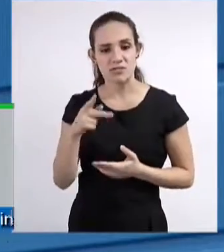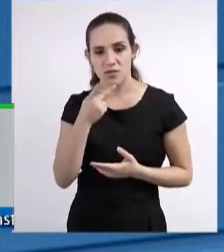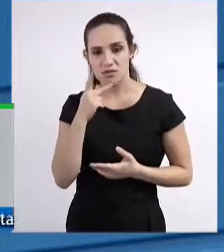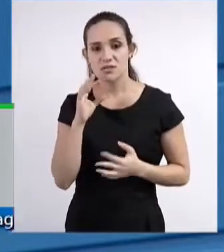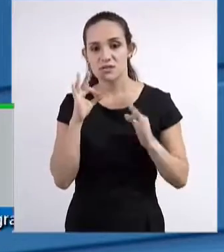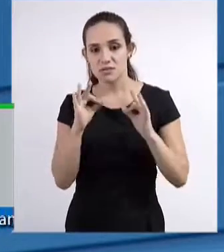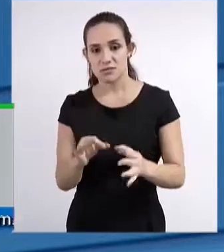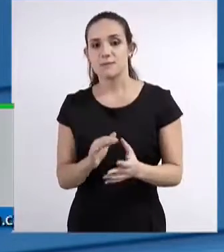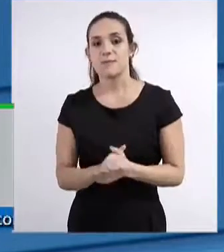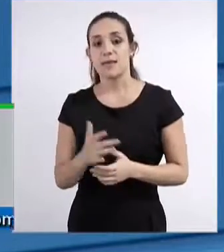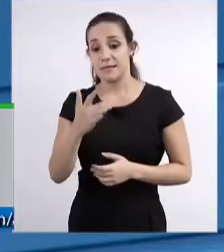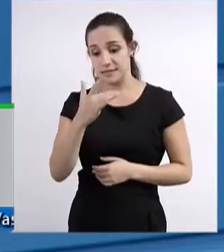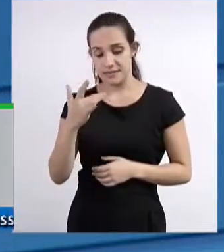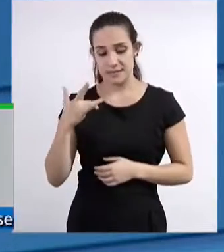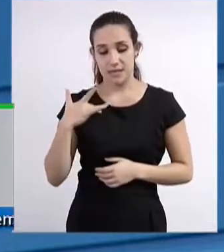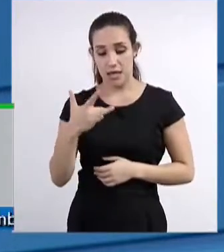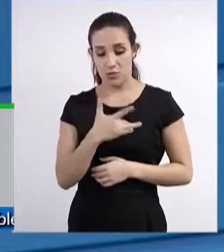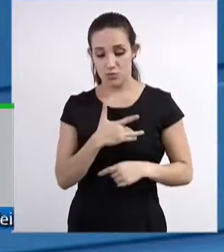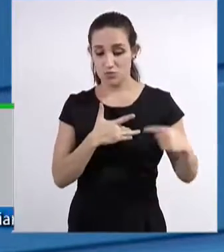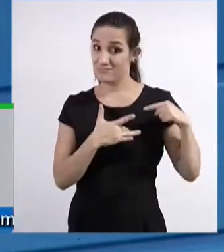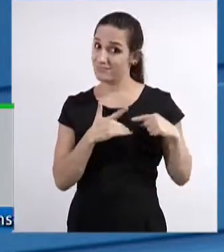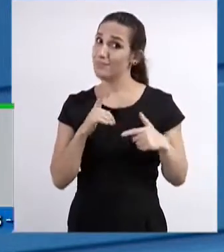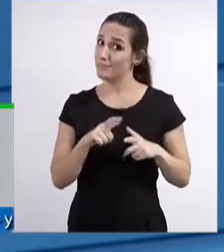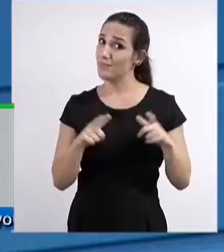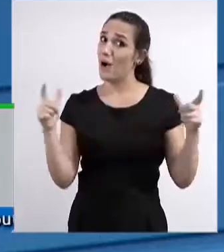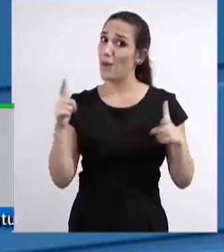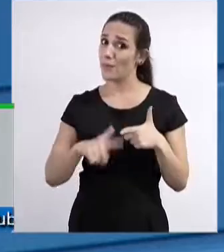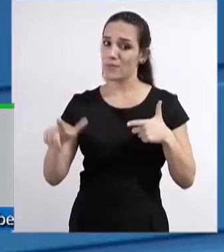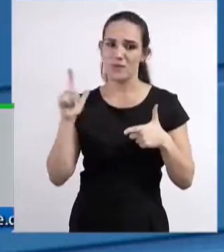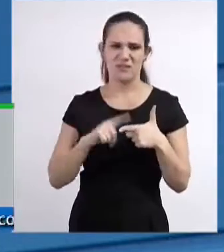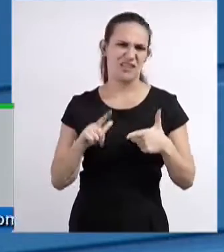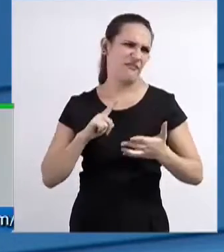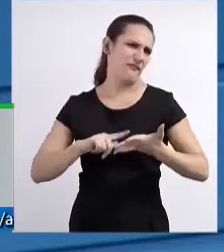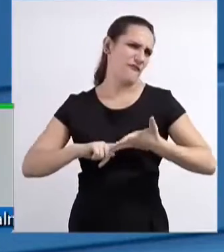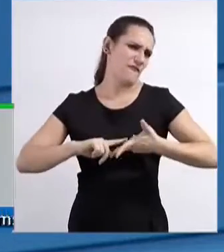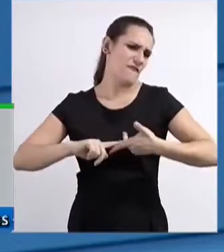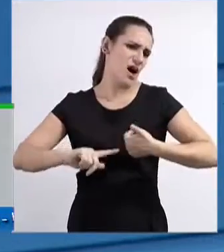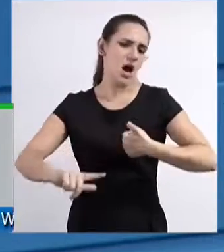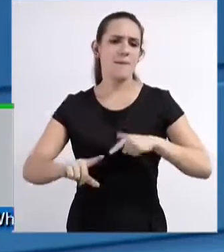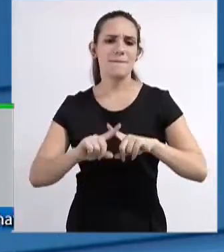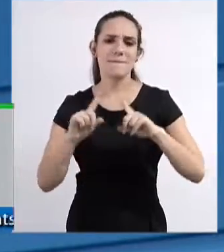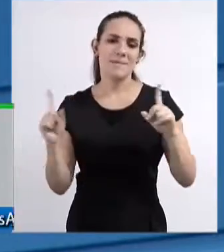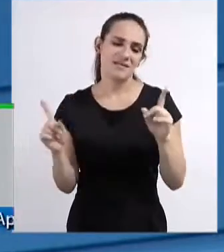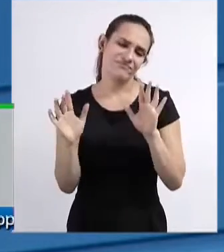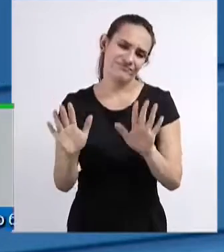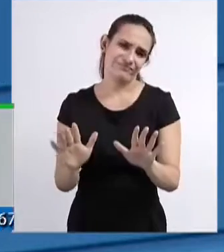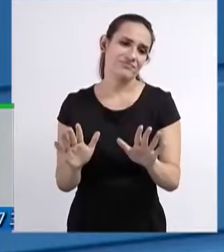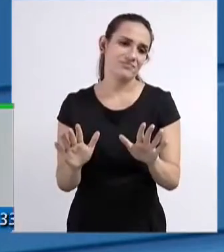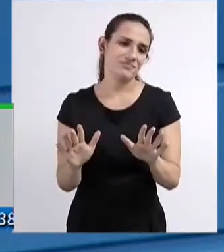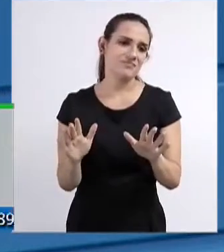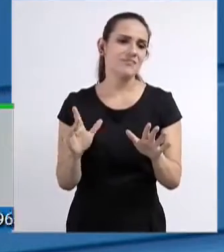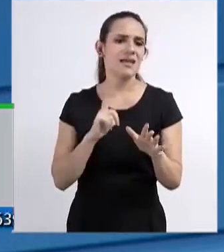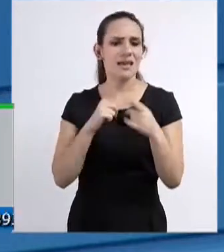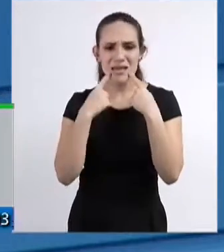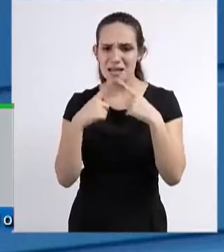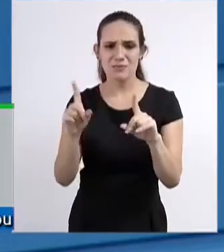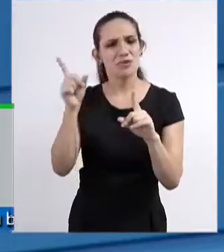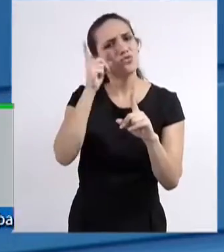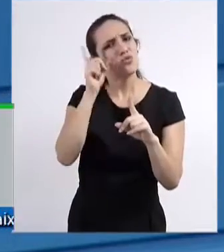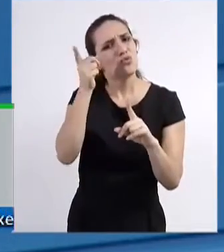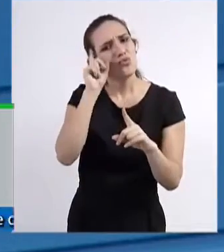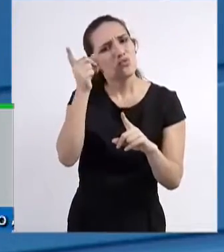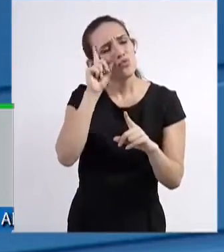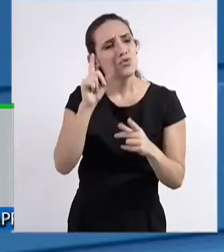bem na questão saúde, que é o maior problema. Os problemas são vários, são inúmeros, diversos. Nós recebemos reclamações todos os